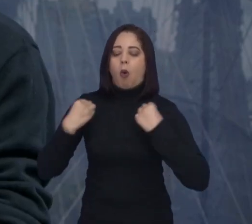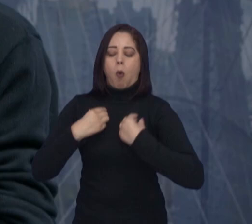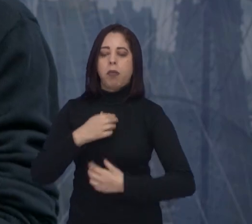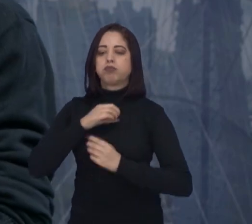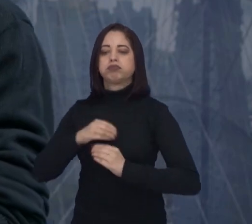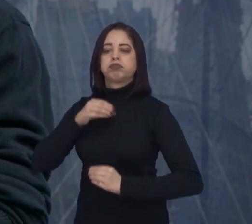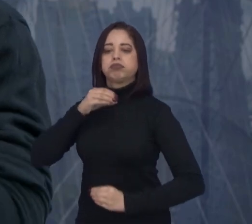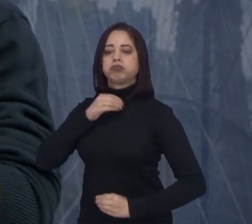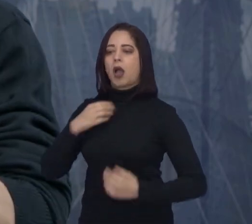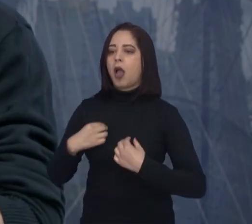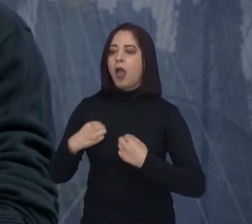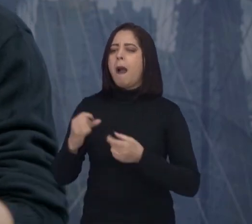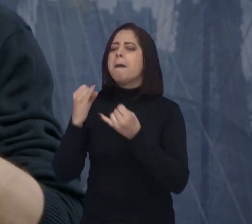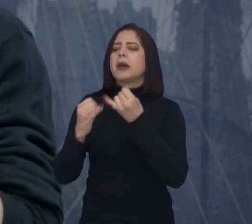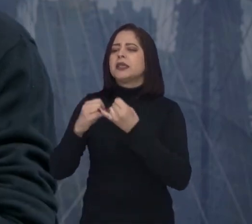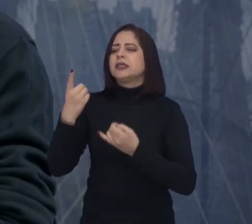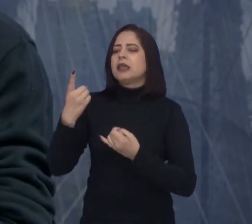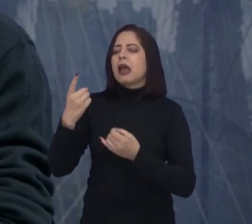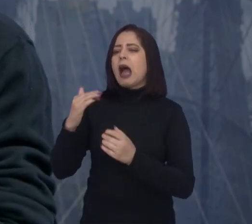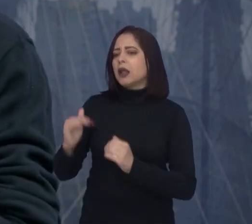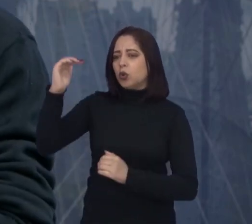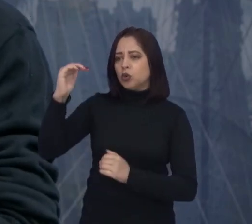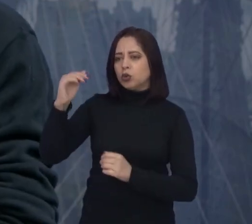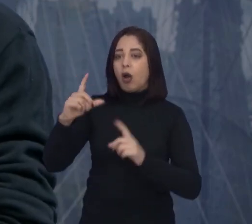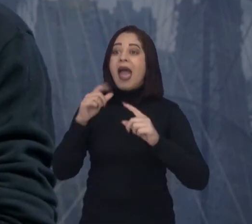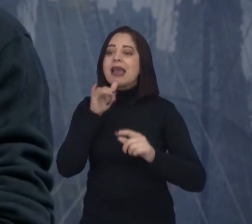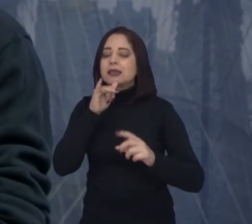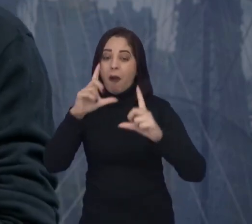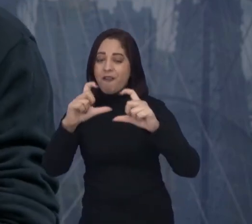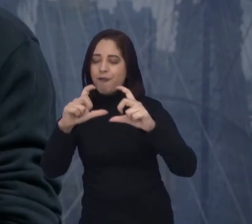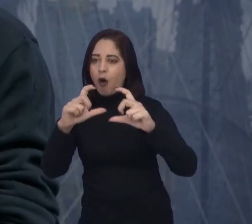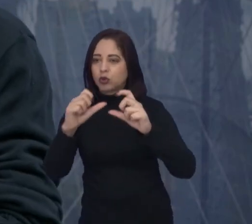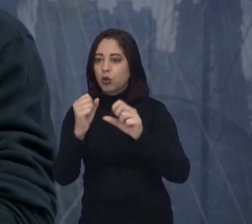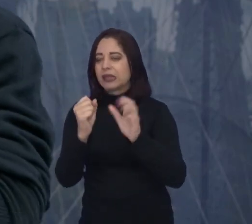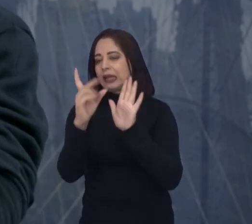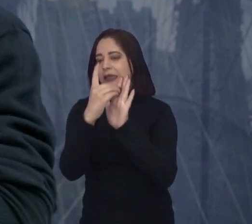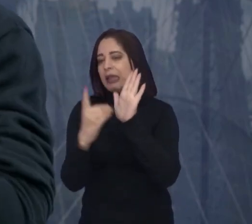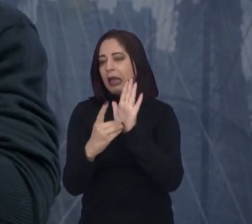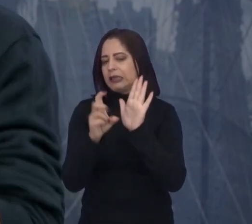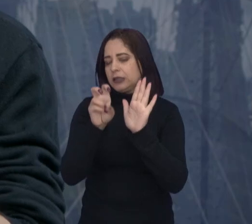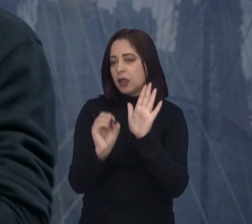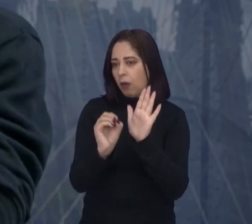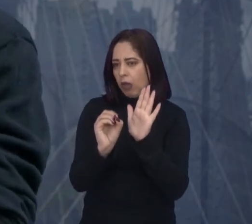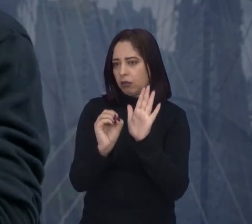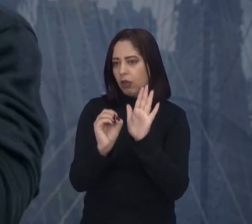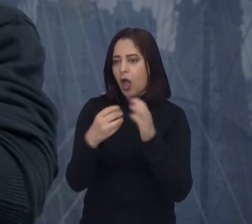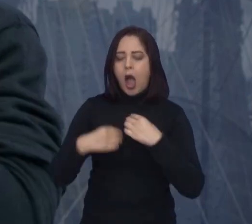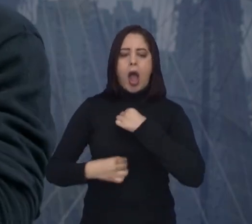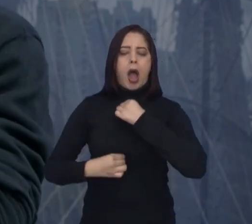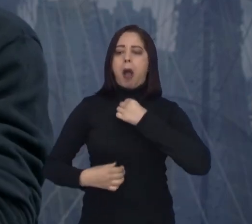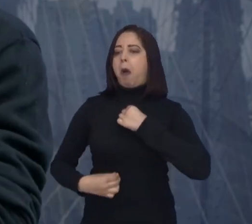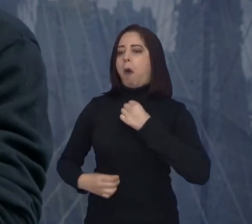década de Londres, dos anos 50. Todas as crianças se vestiam como adultos, né? Hoje em dia, não. Hoje em dia a criança se veste até de uma maneira mais